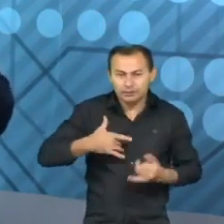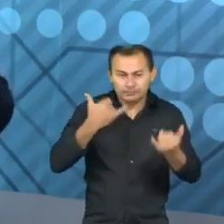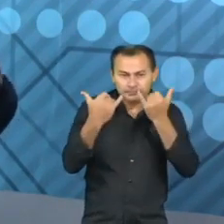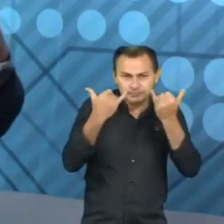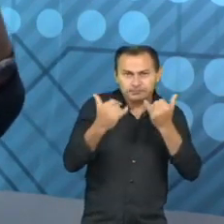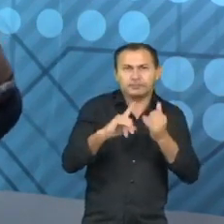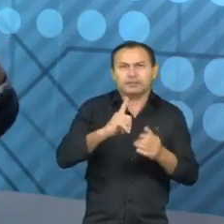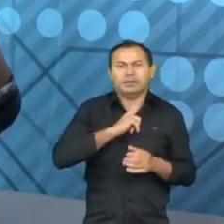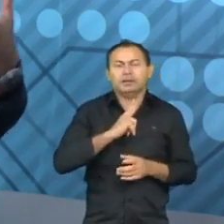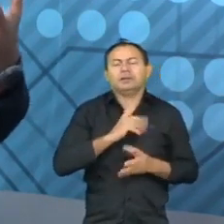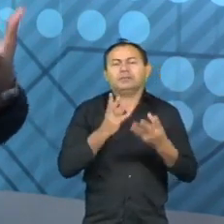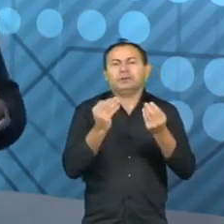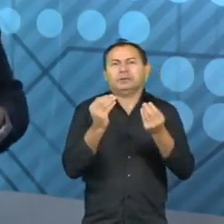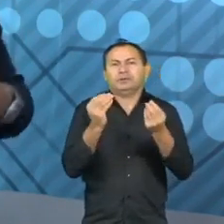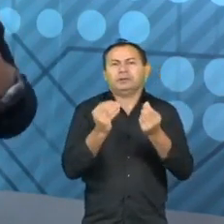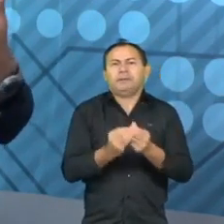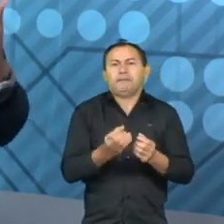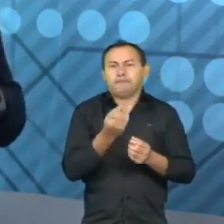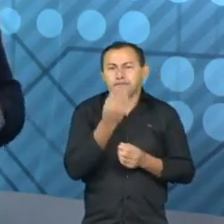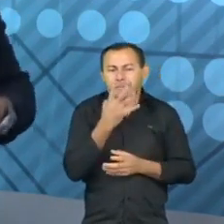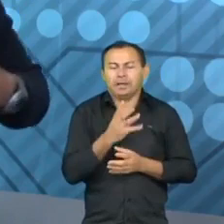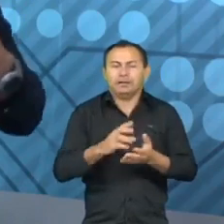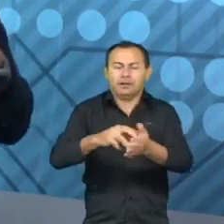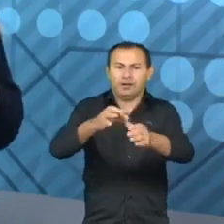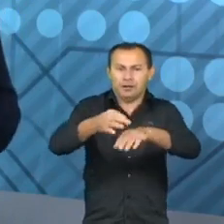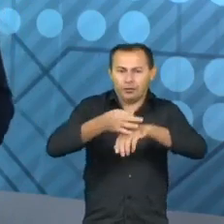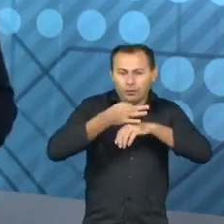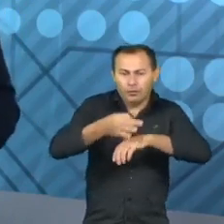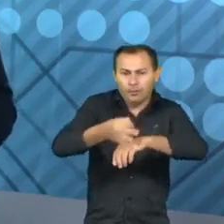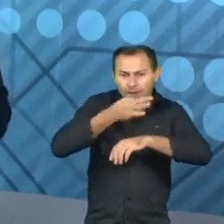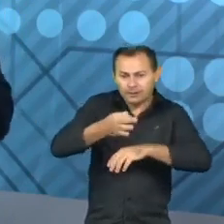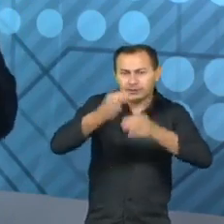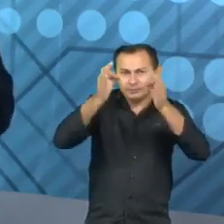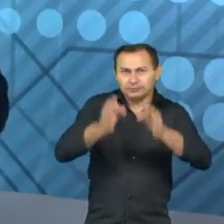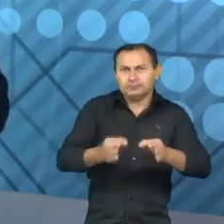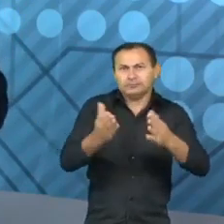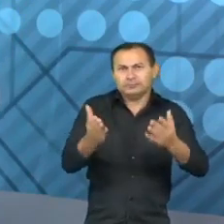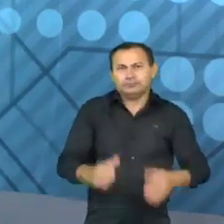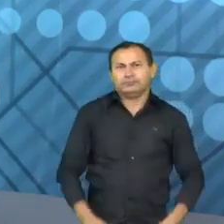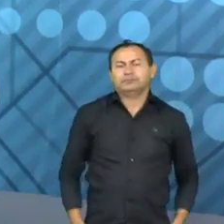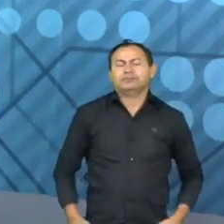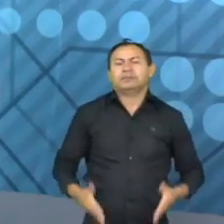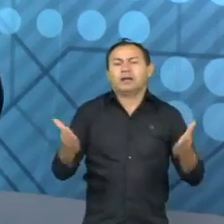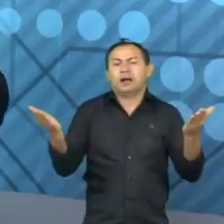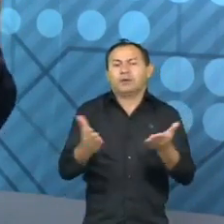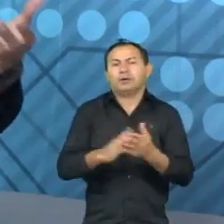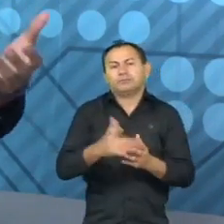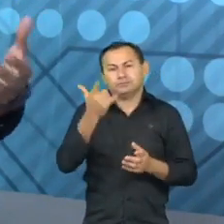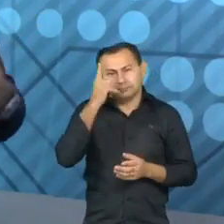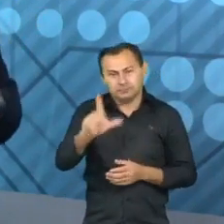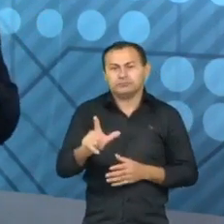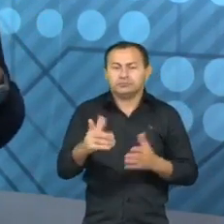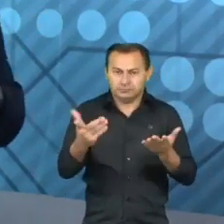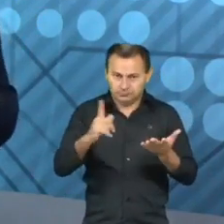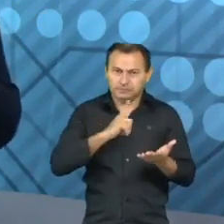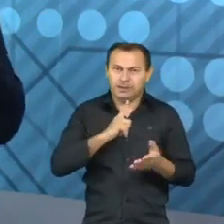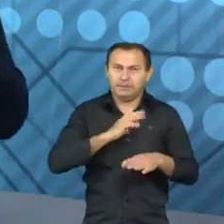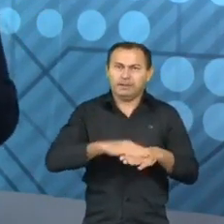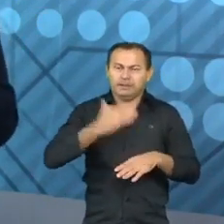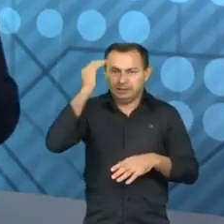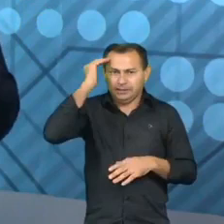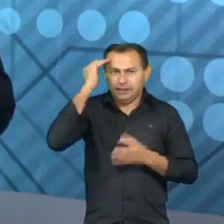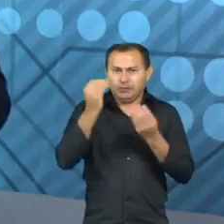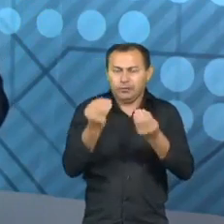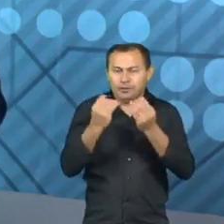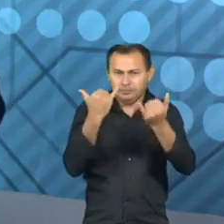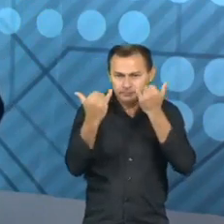elas têm que estar muito bem argumentadas e justificadas. Então agora você já consegue ter mais noção de como